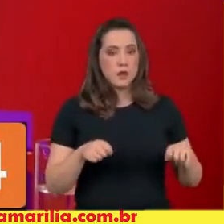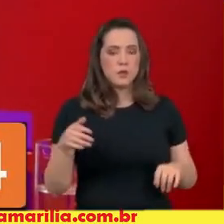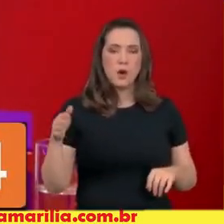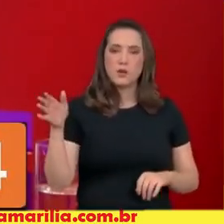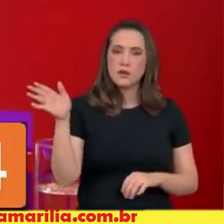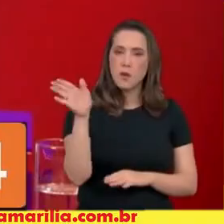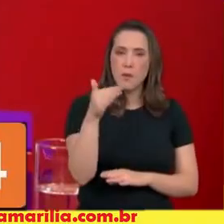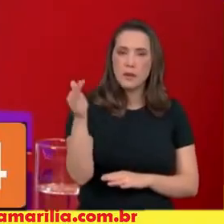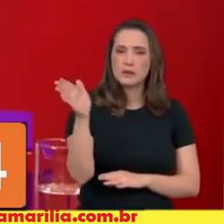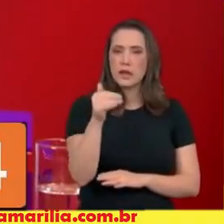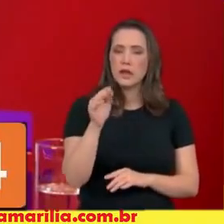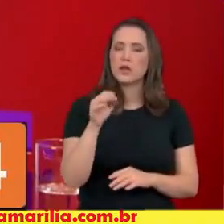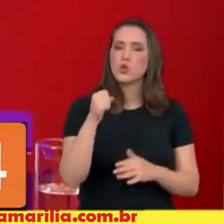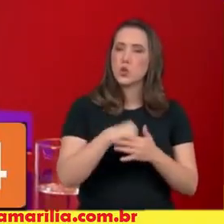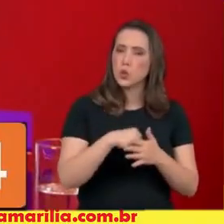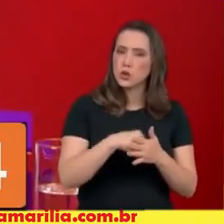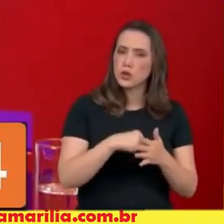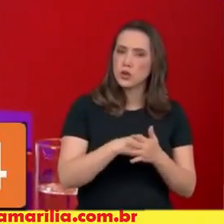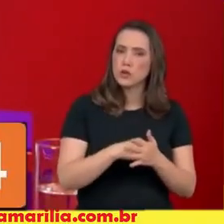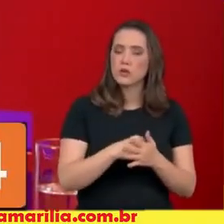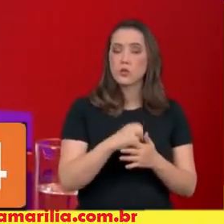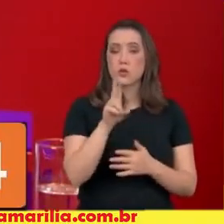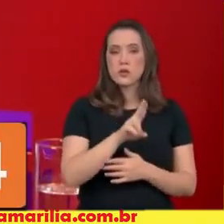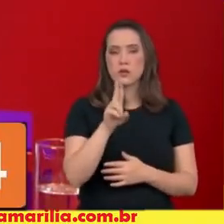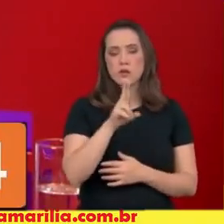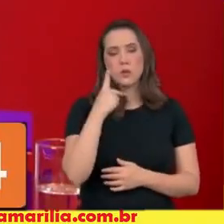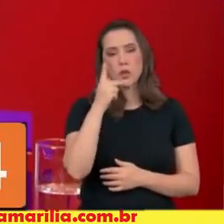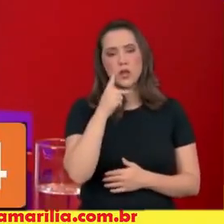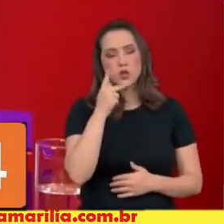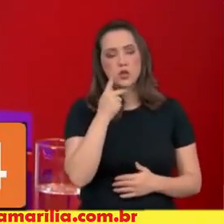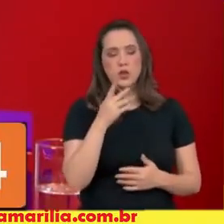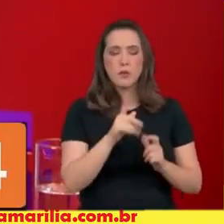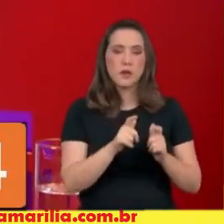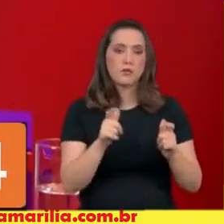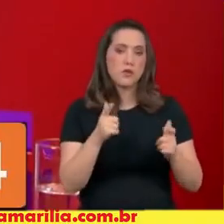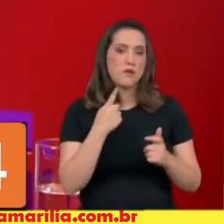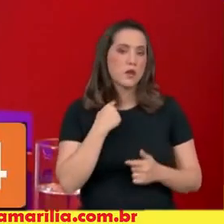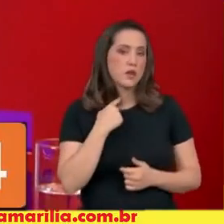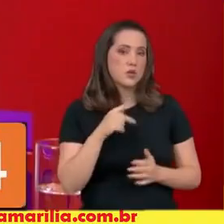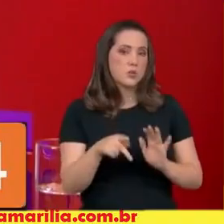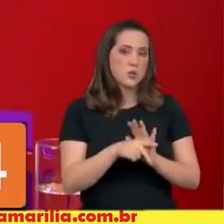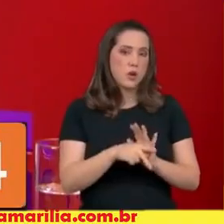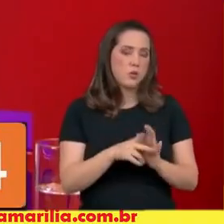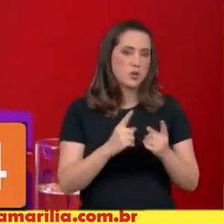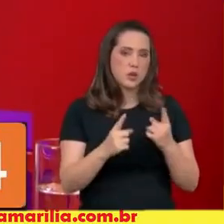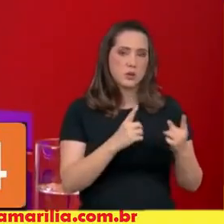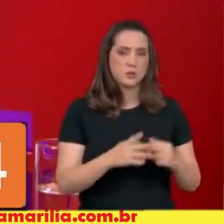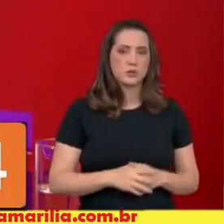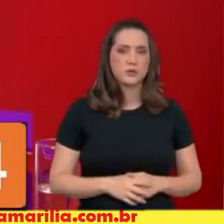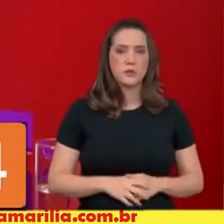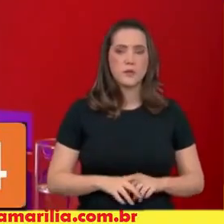pode ser usada por forças geopolíticas para avançar interesses internacionais. Agora, no caso